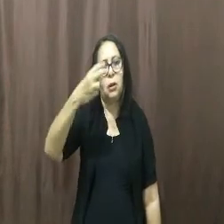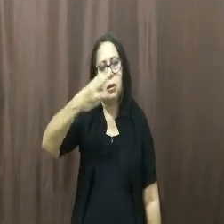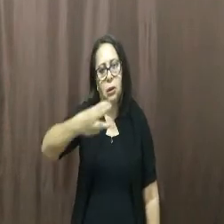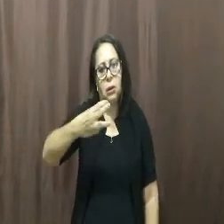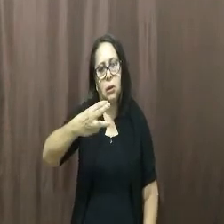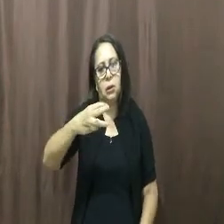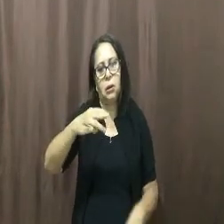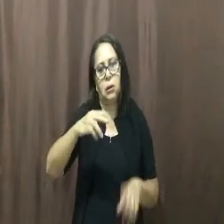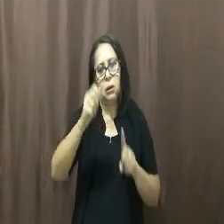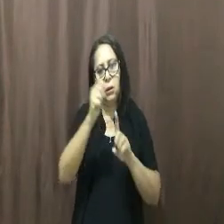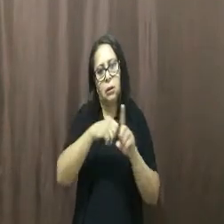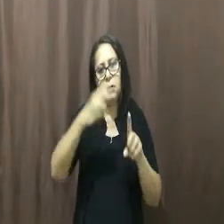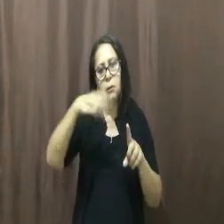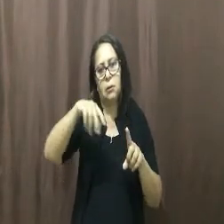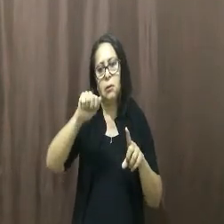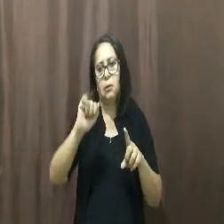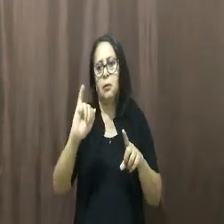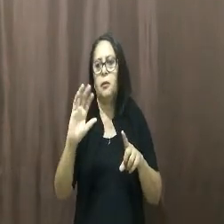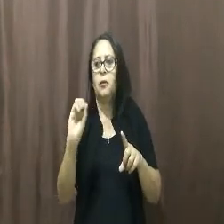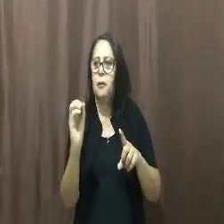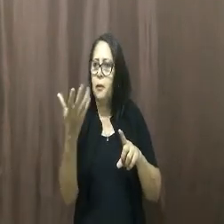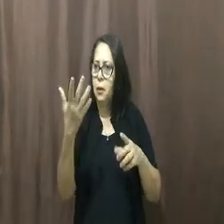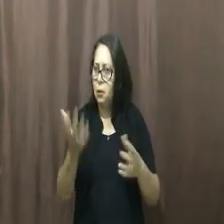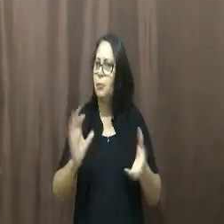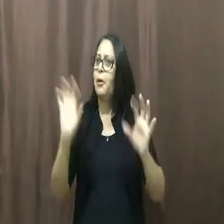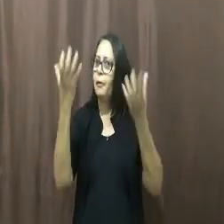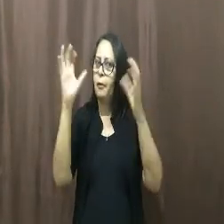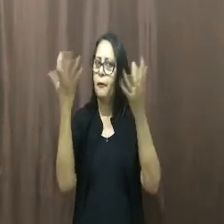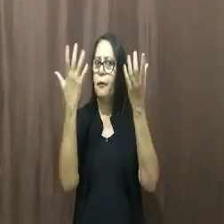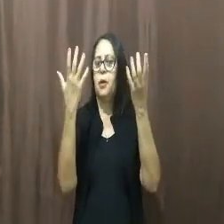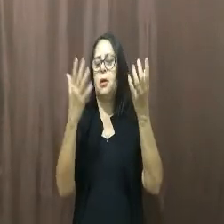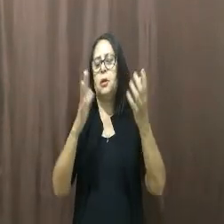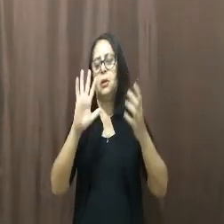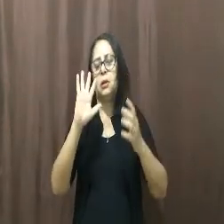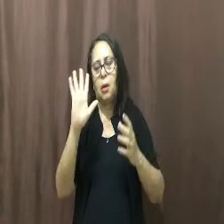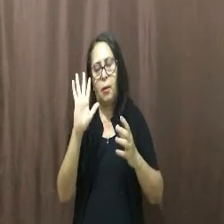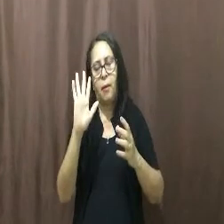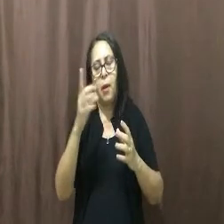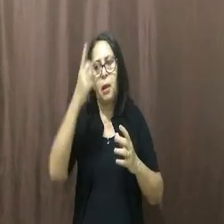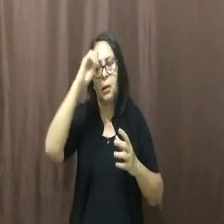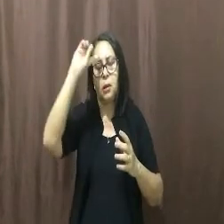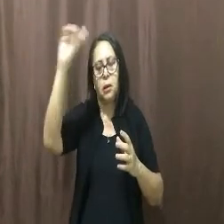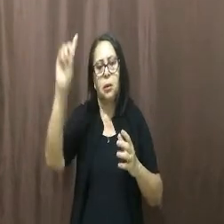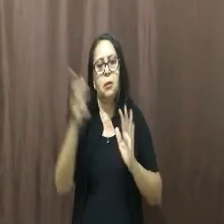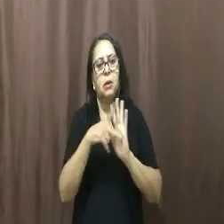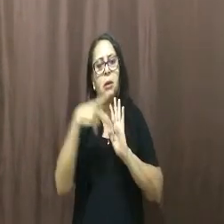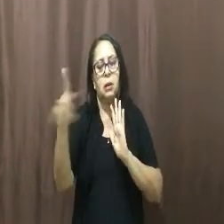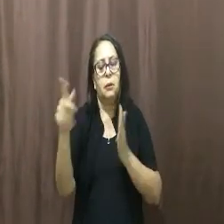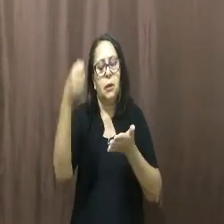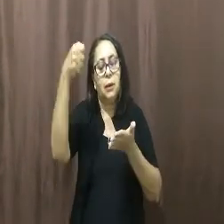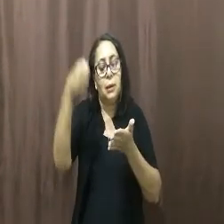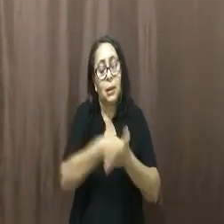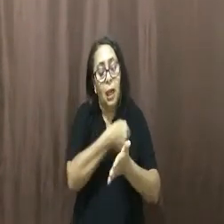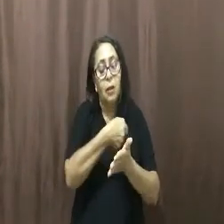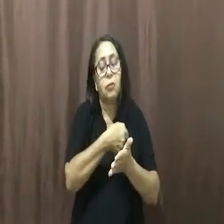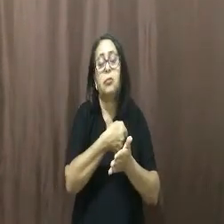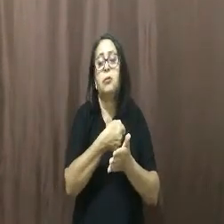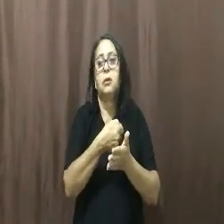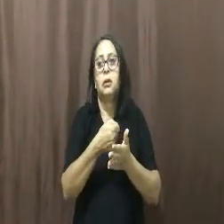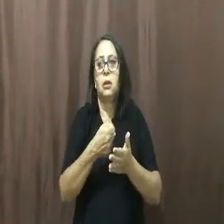Brasil, celebrado, porque o 13 de maio é uma data de luta, né? 13 de maio, hoje, no